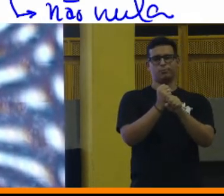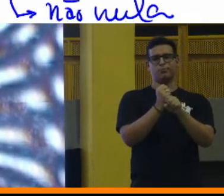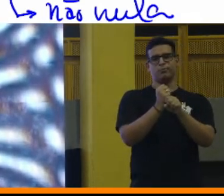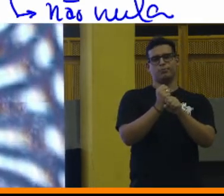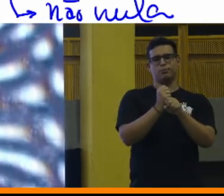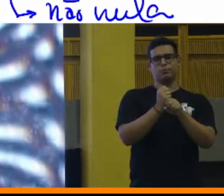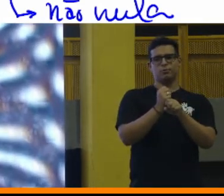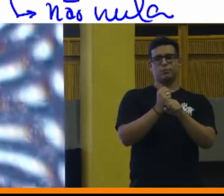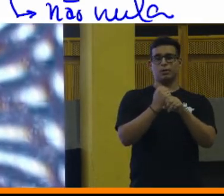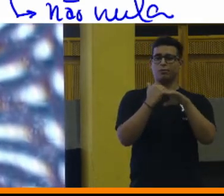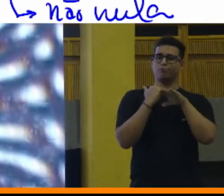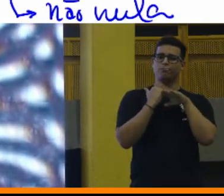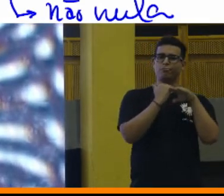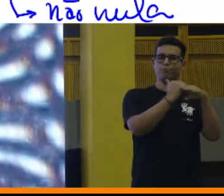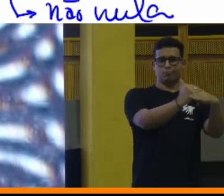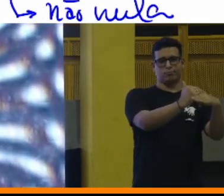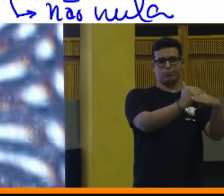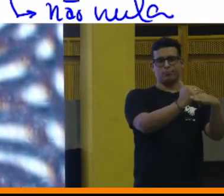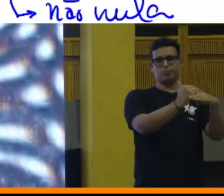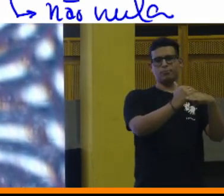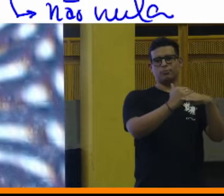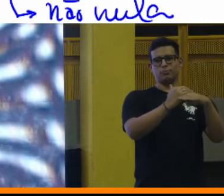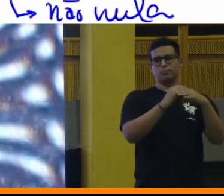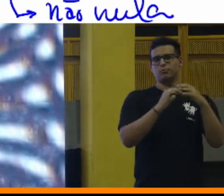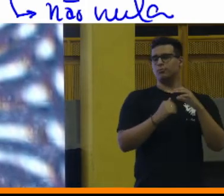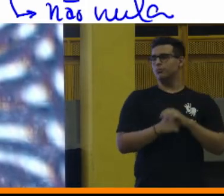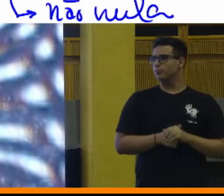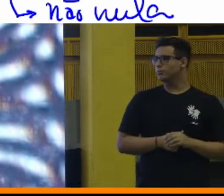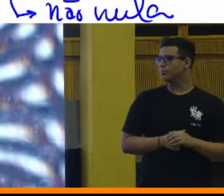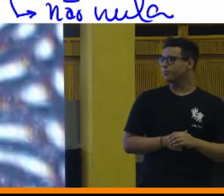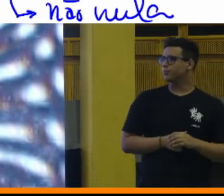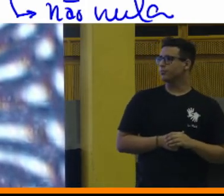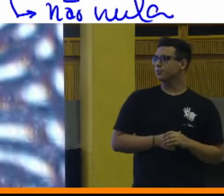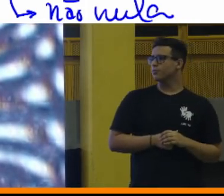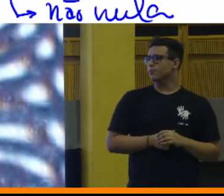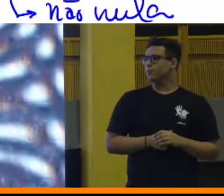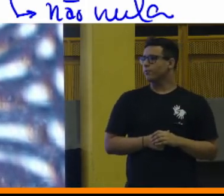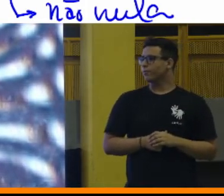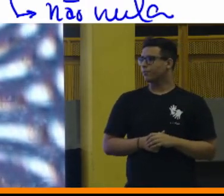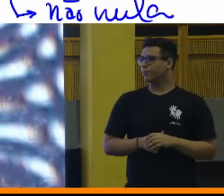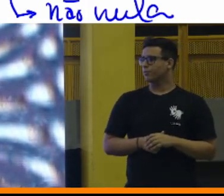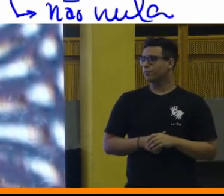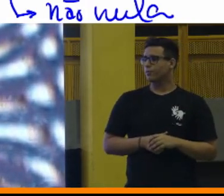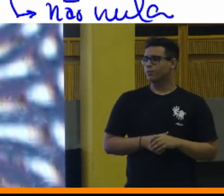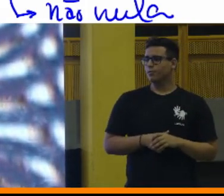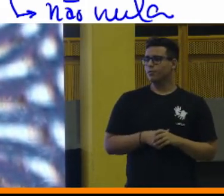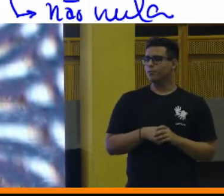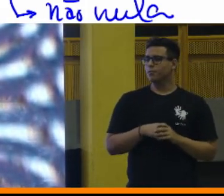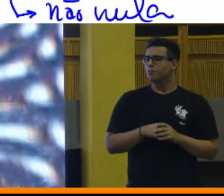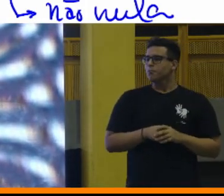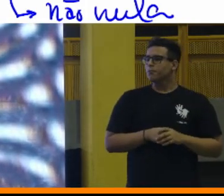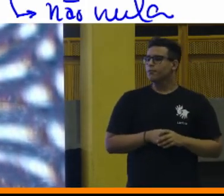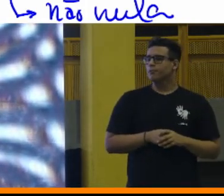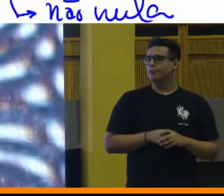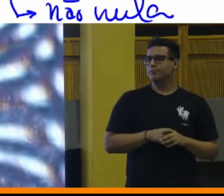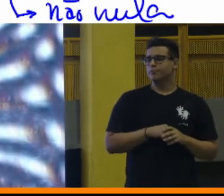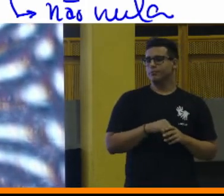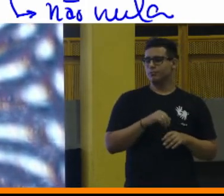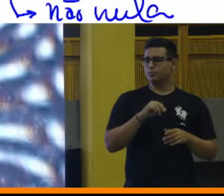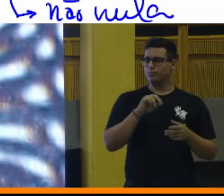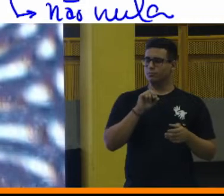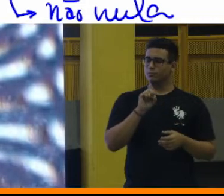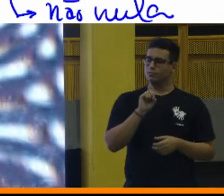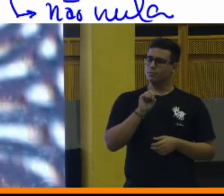constantemente nula, constantemente zero, é porque está parado. Então, todo corpo que está parado tem